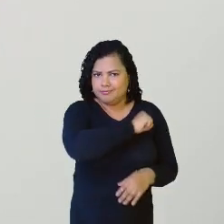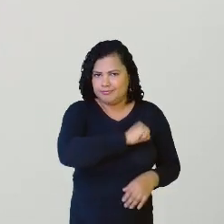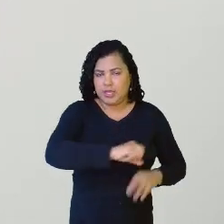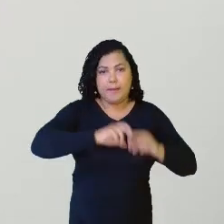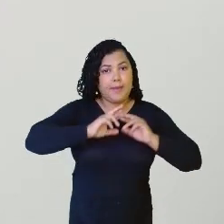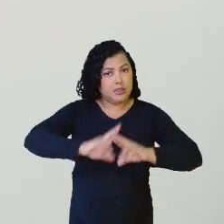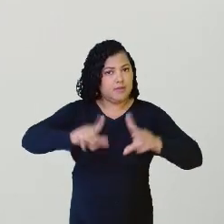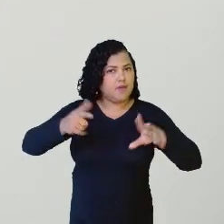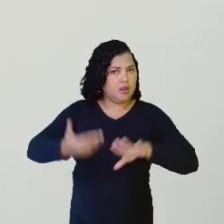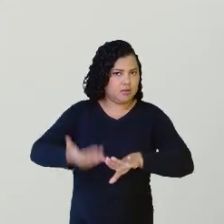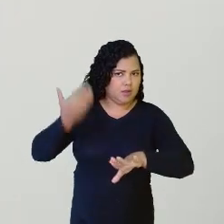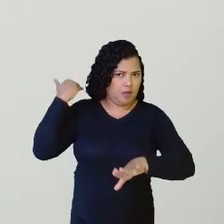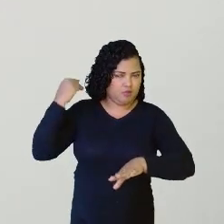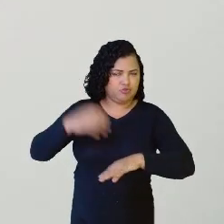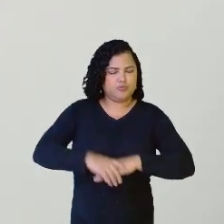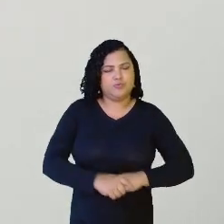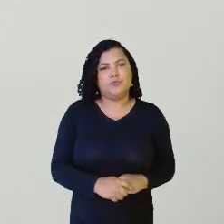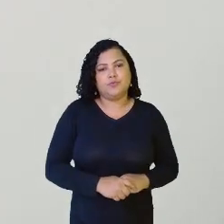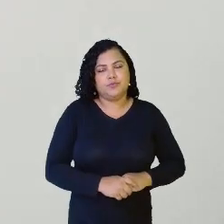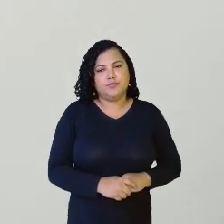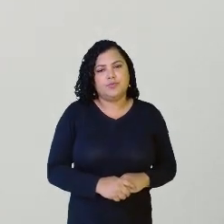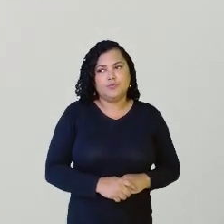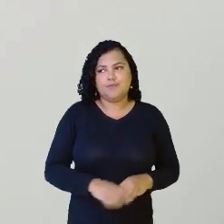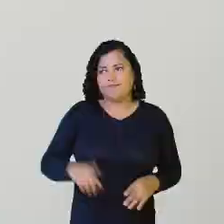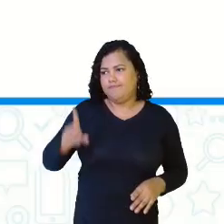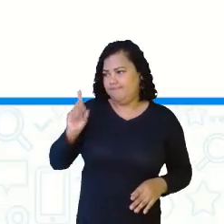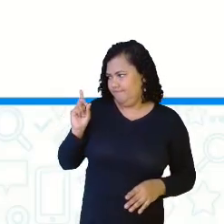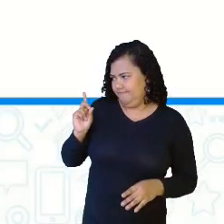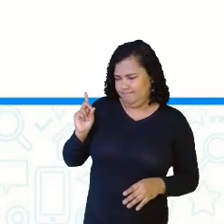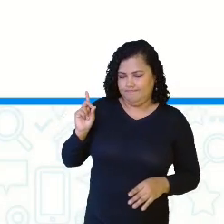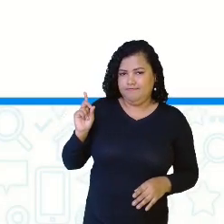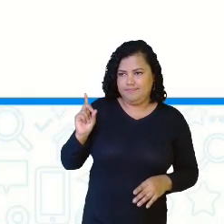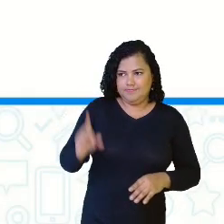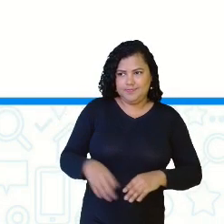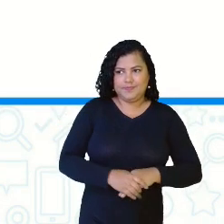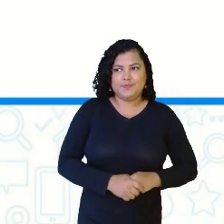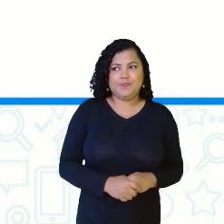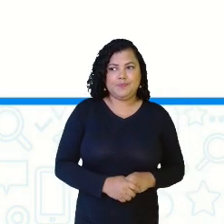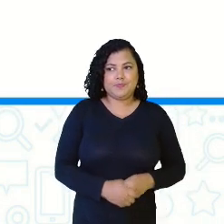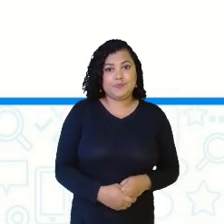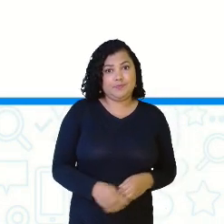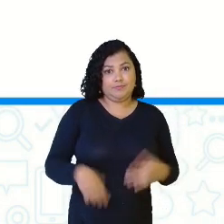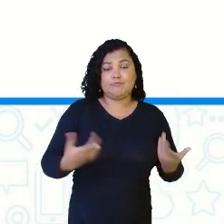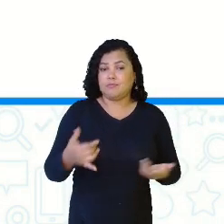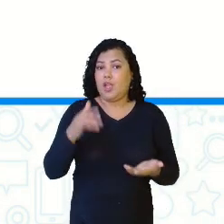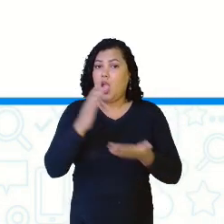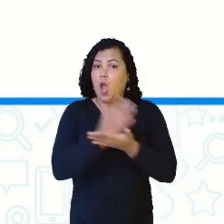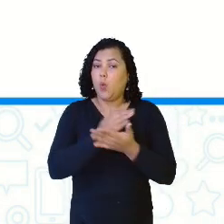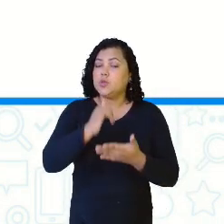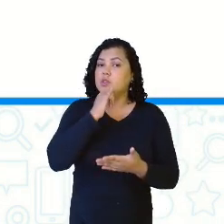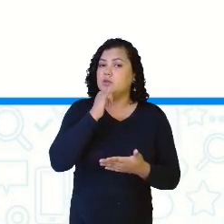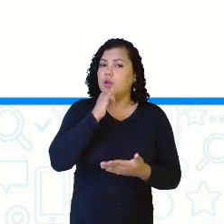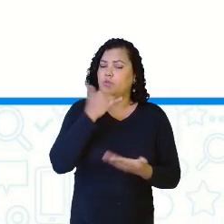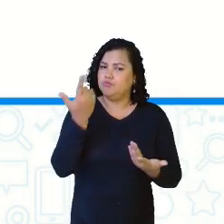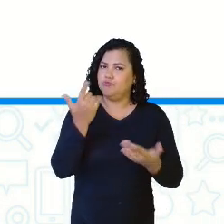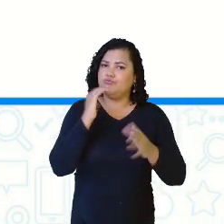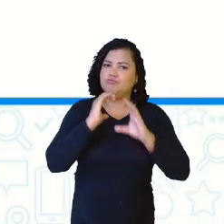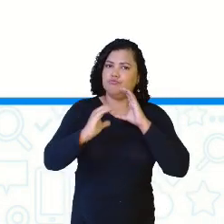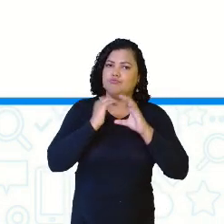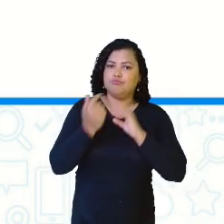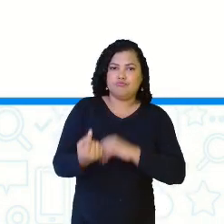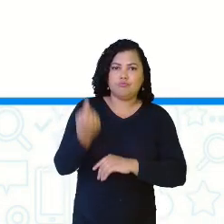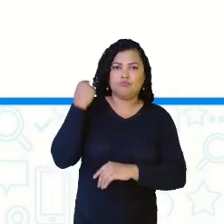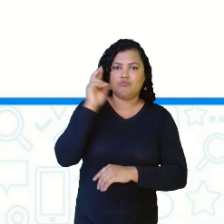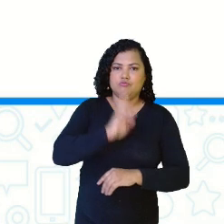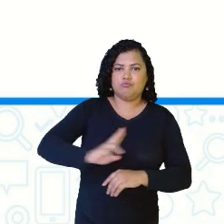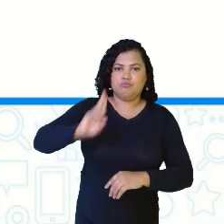atualmente. E aí eu trouxe para vocês exatamente exemplos de meios de comunicações. Meios